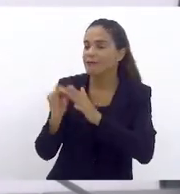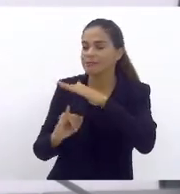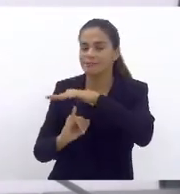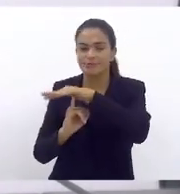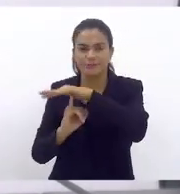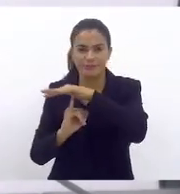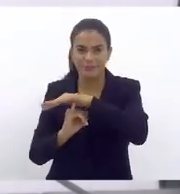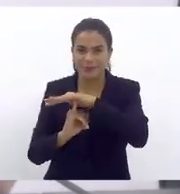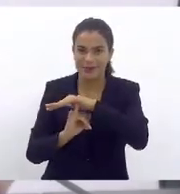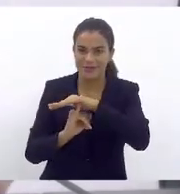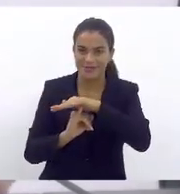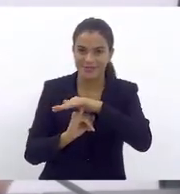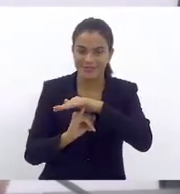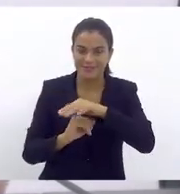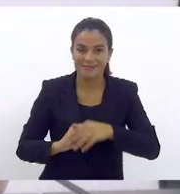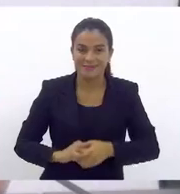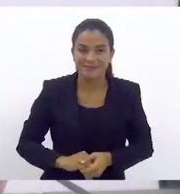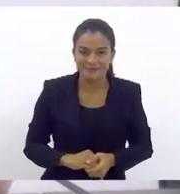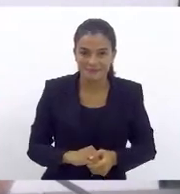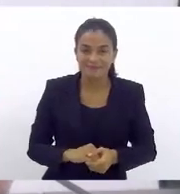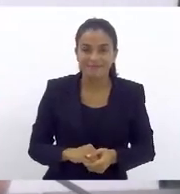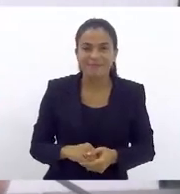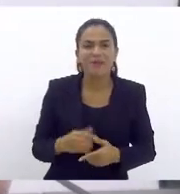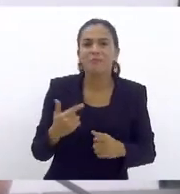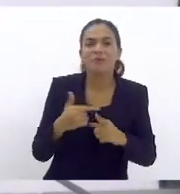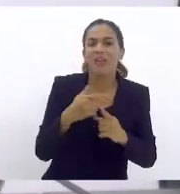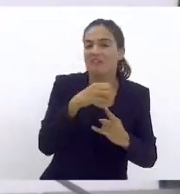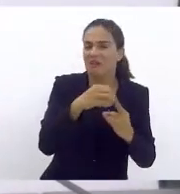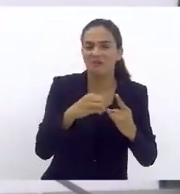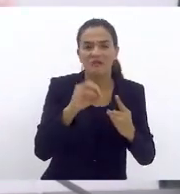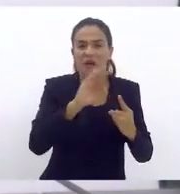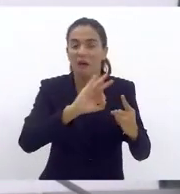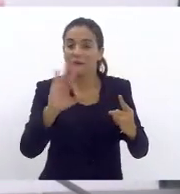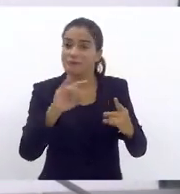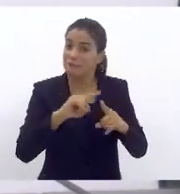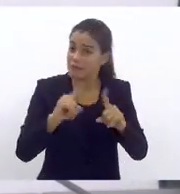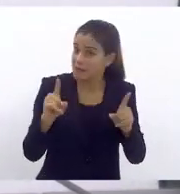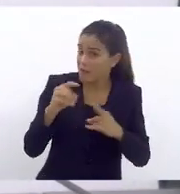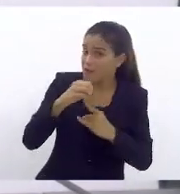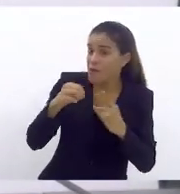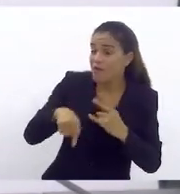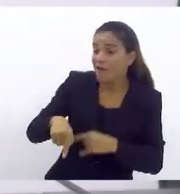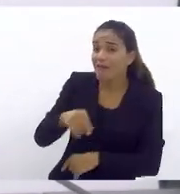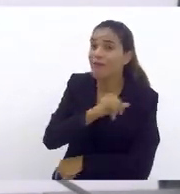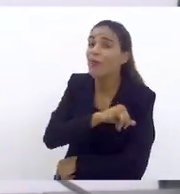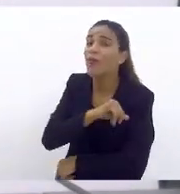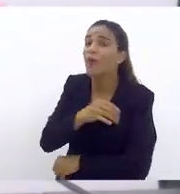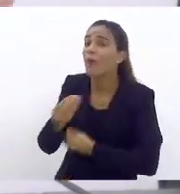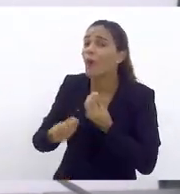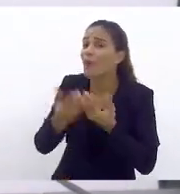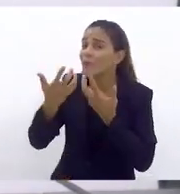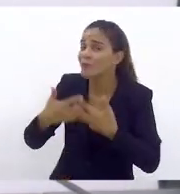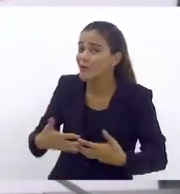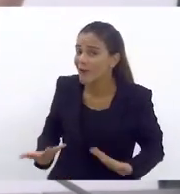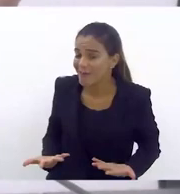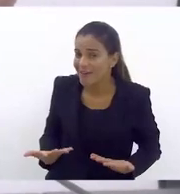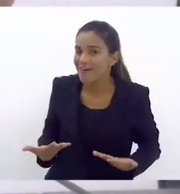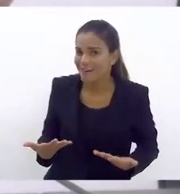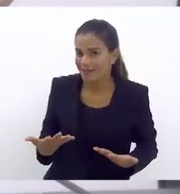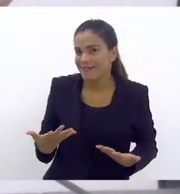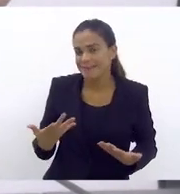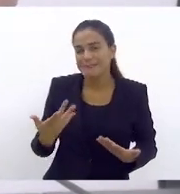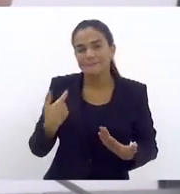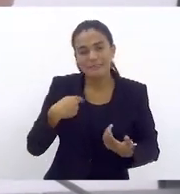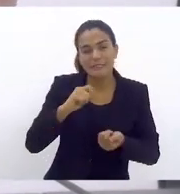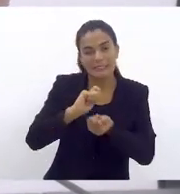para isso né OK a coisa é ótima assim mas o curso tá aqui no Rio de Janeiro e aí como é que funciona isso né E claro que você tem que